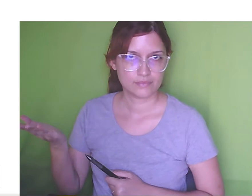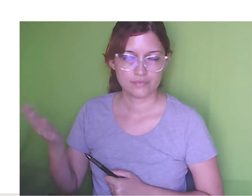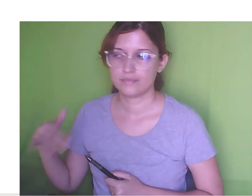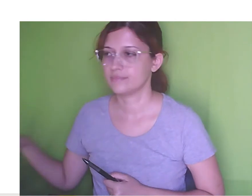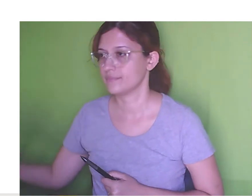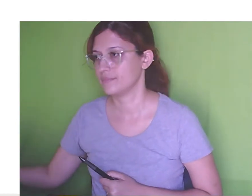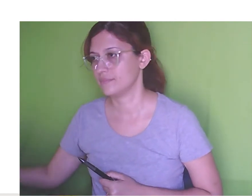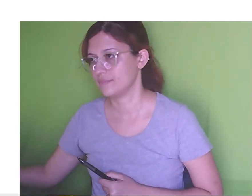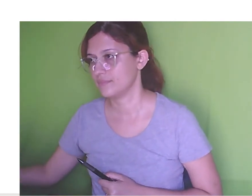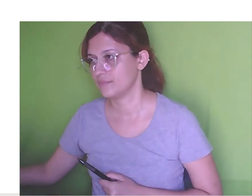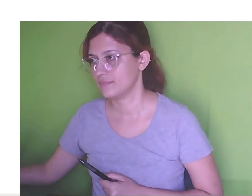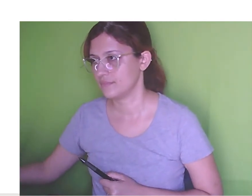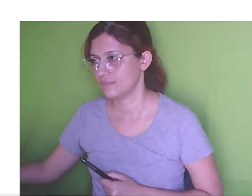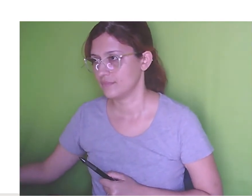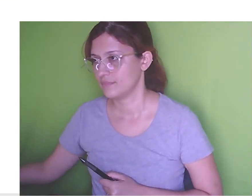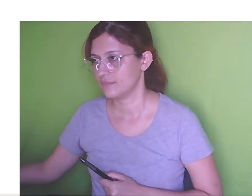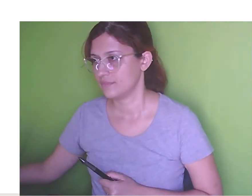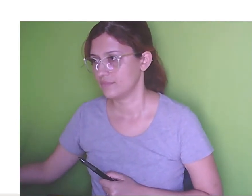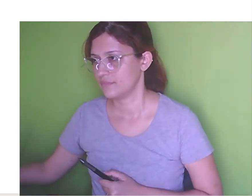Viu?